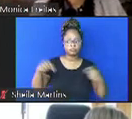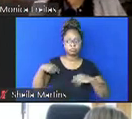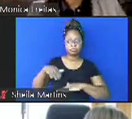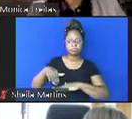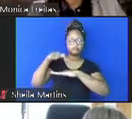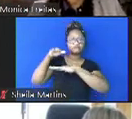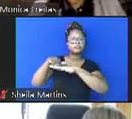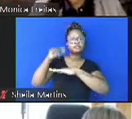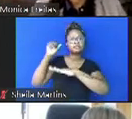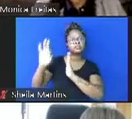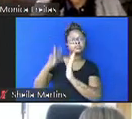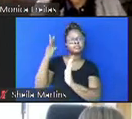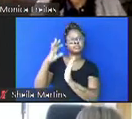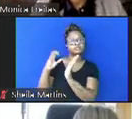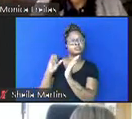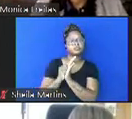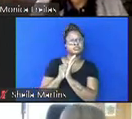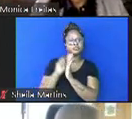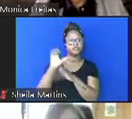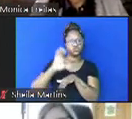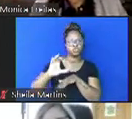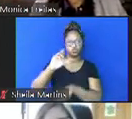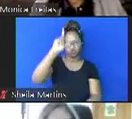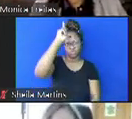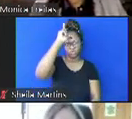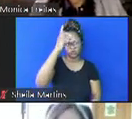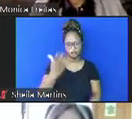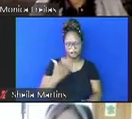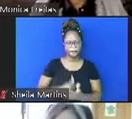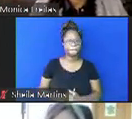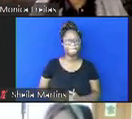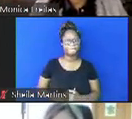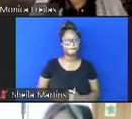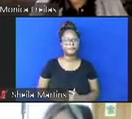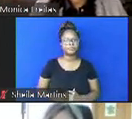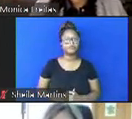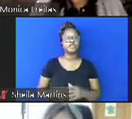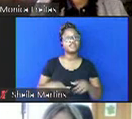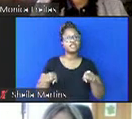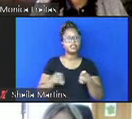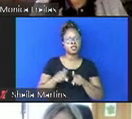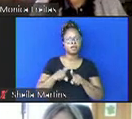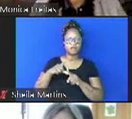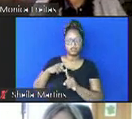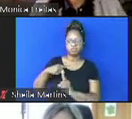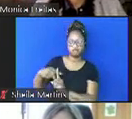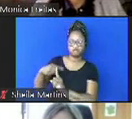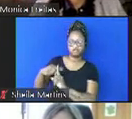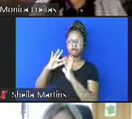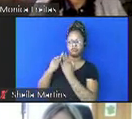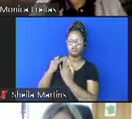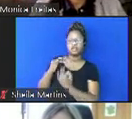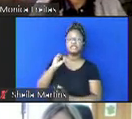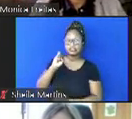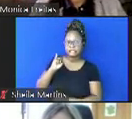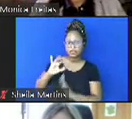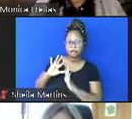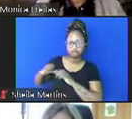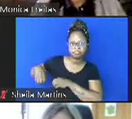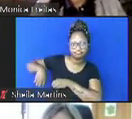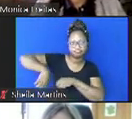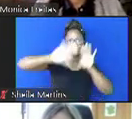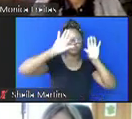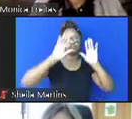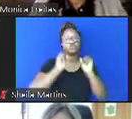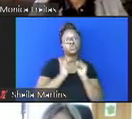curso de línguas, né, no curso de alemão. O benefício para famílias, então, se você for com a sua família, também tem benefícios, né, para